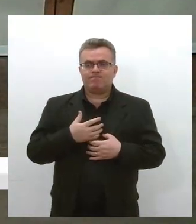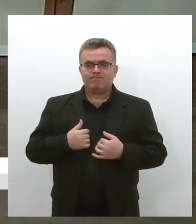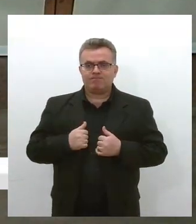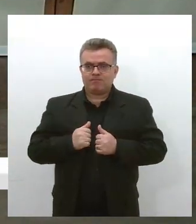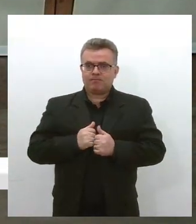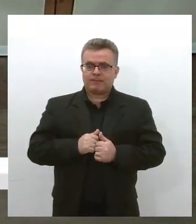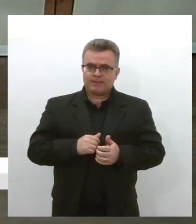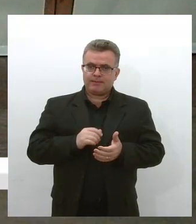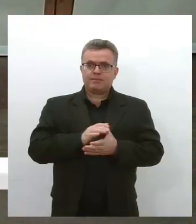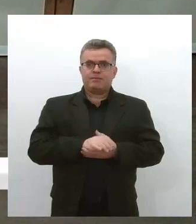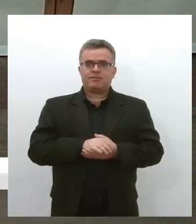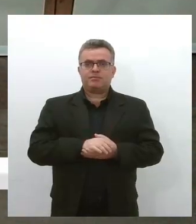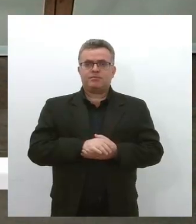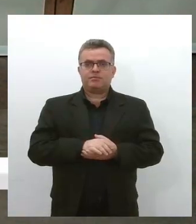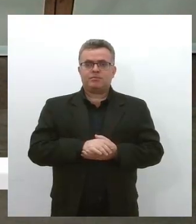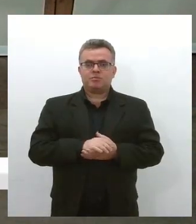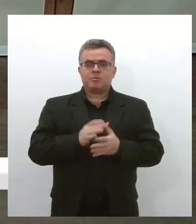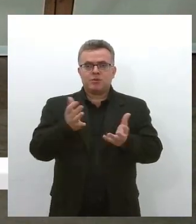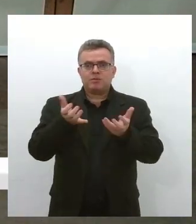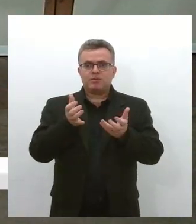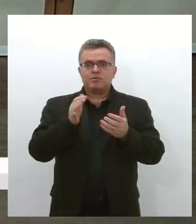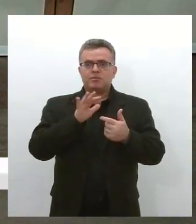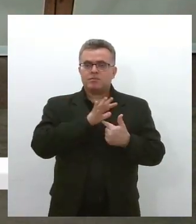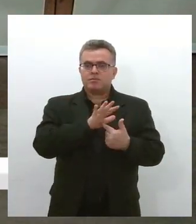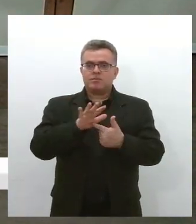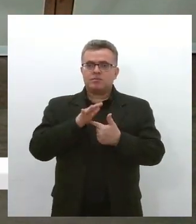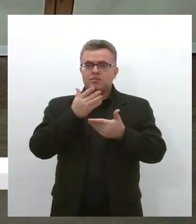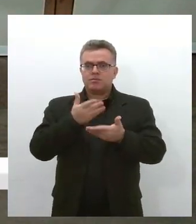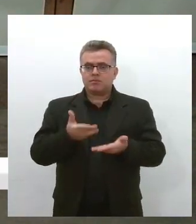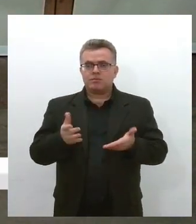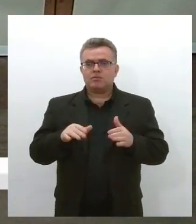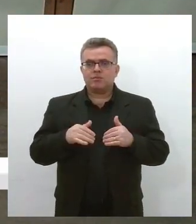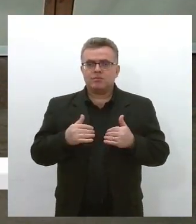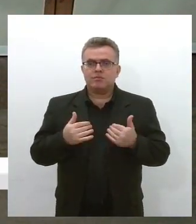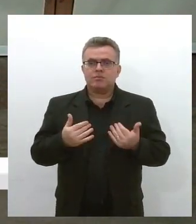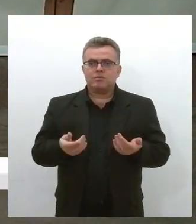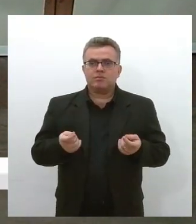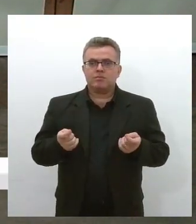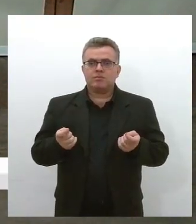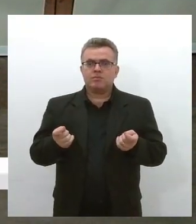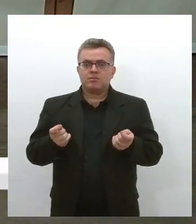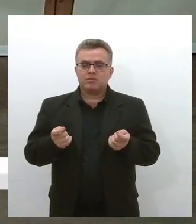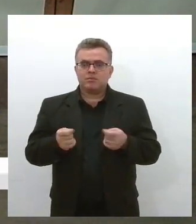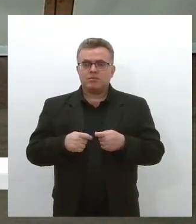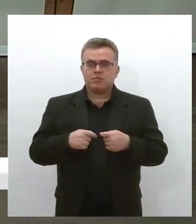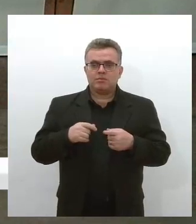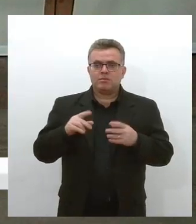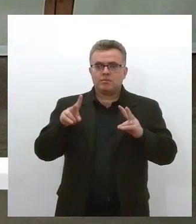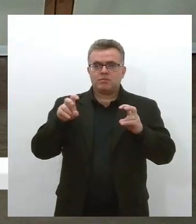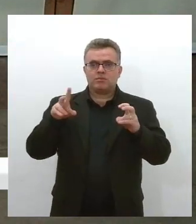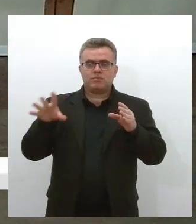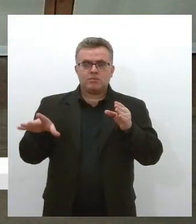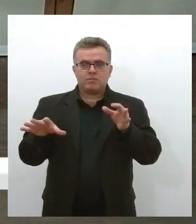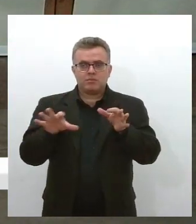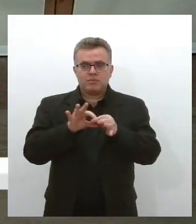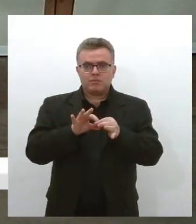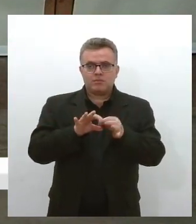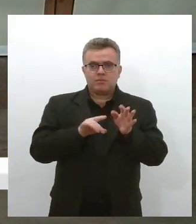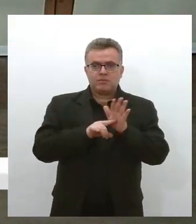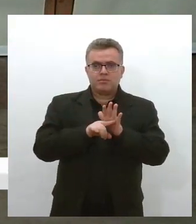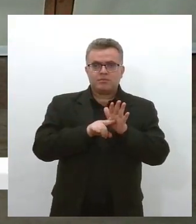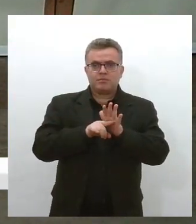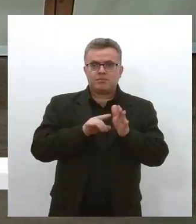Eu queria trazer um dado aqui, né, até para pontuar dentro da nossa conversa. Uma pesquisa, né, que foi encomendada